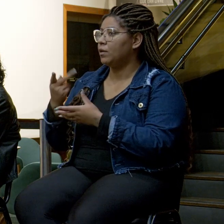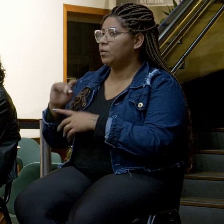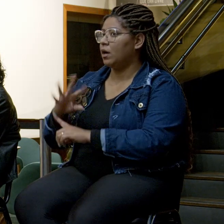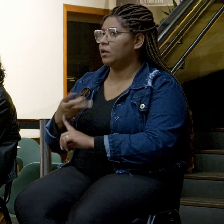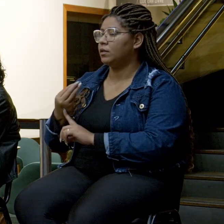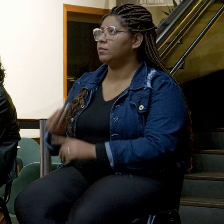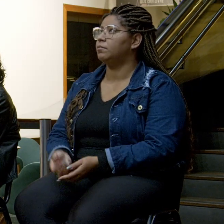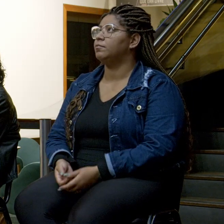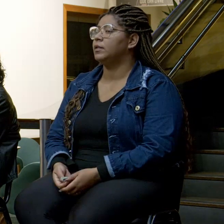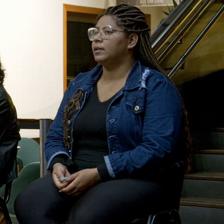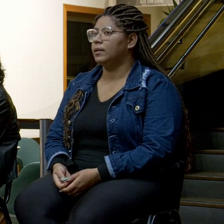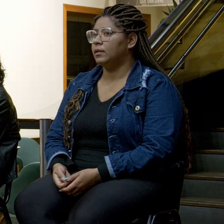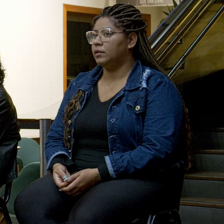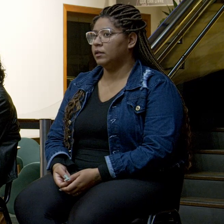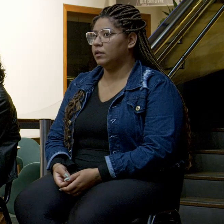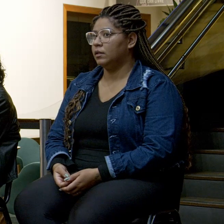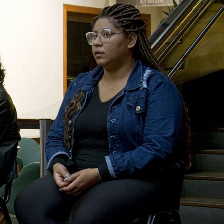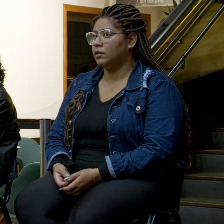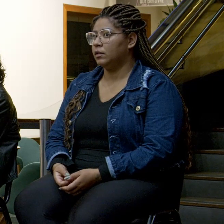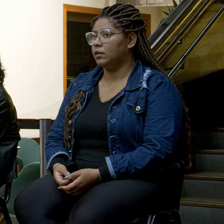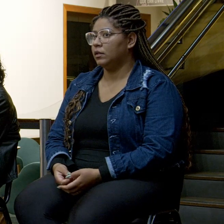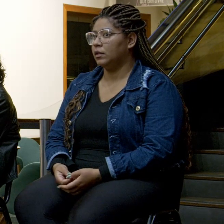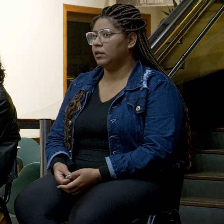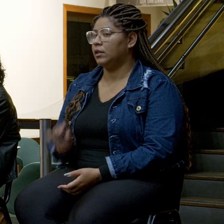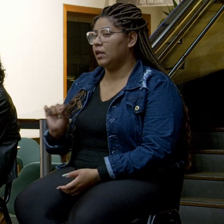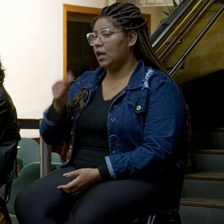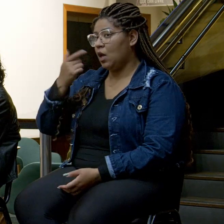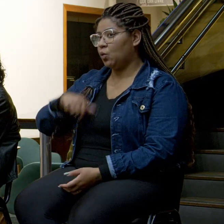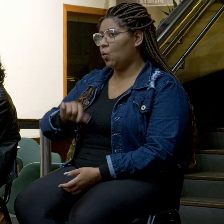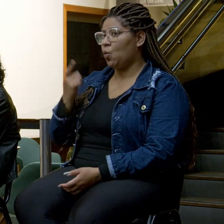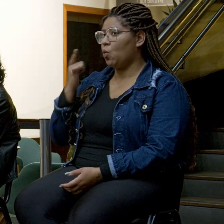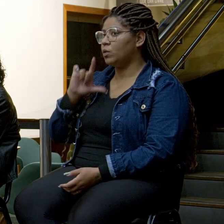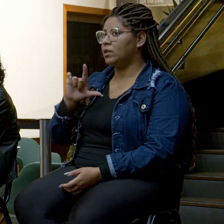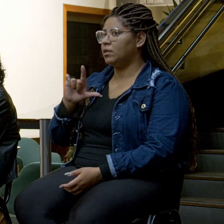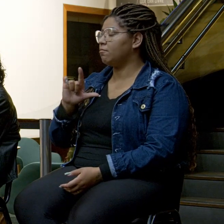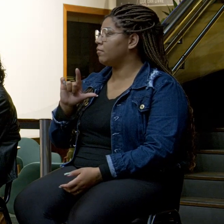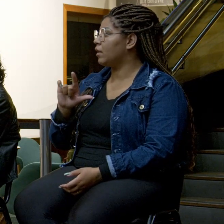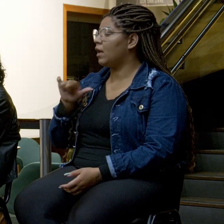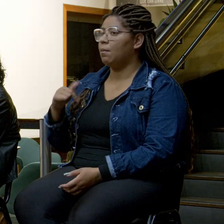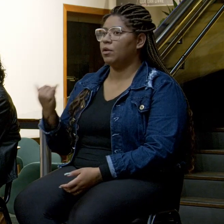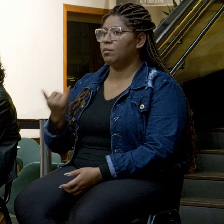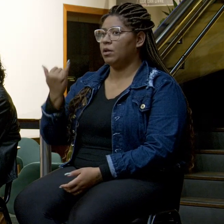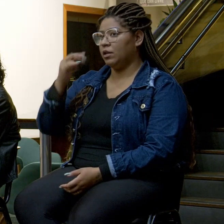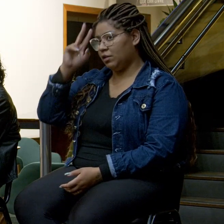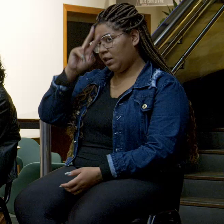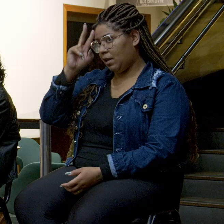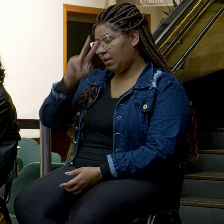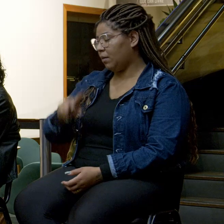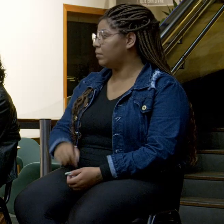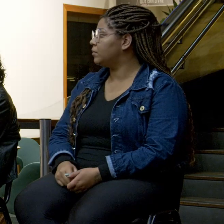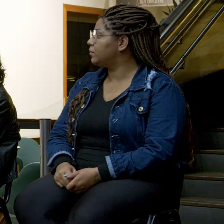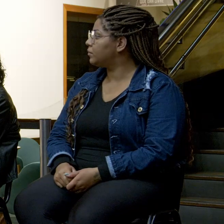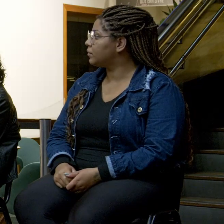que eu não... enfim, não consigo acessar, mas eu acho sempre importante lembrar que